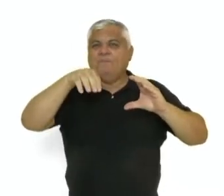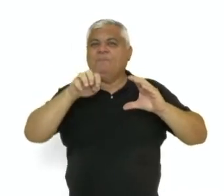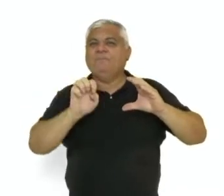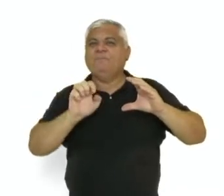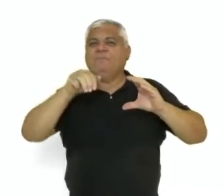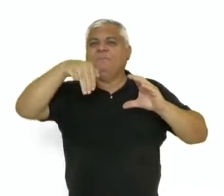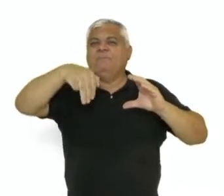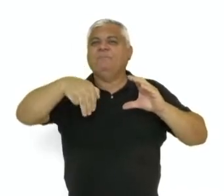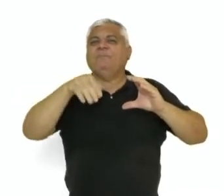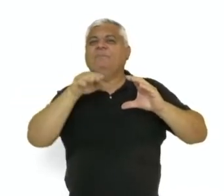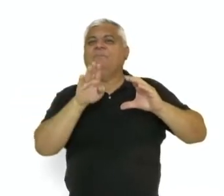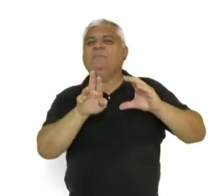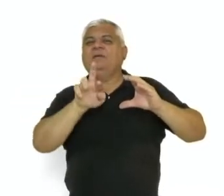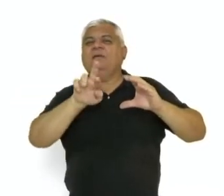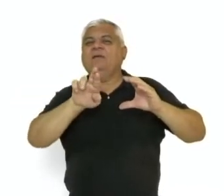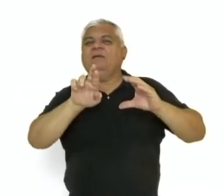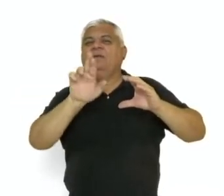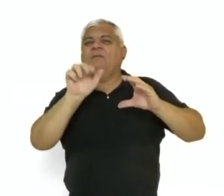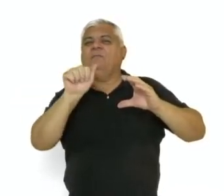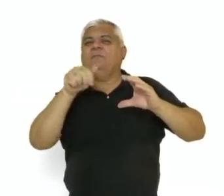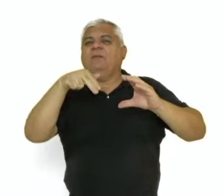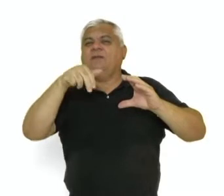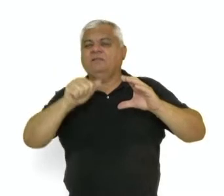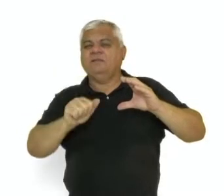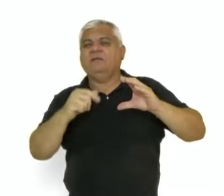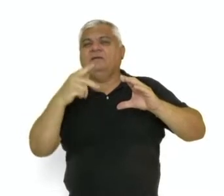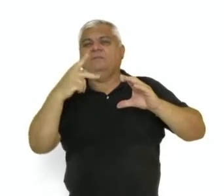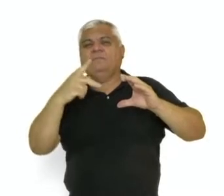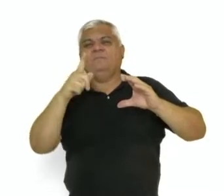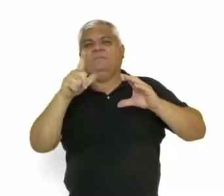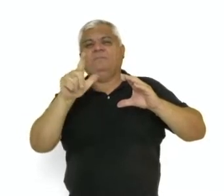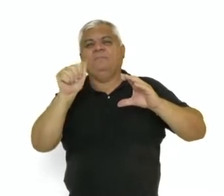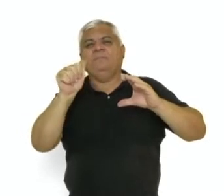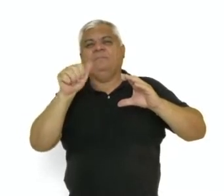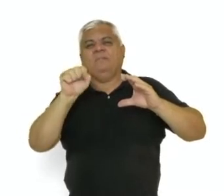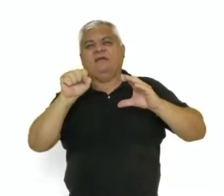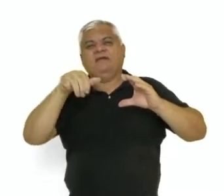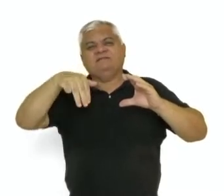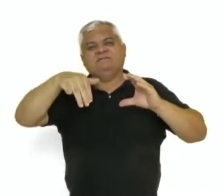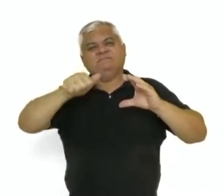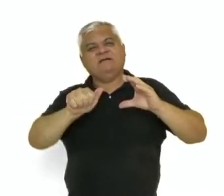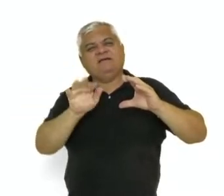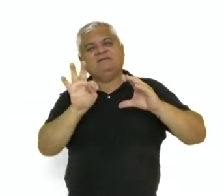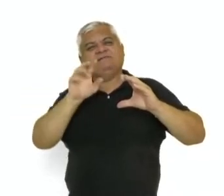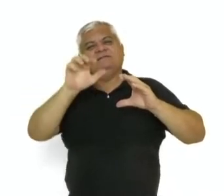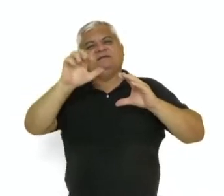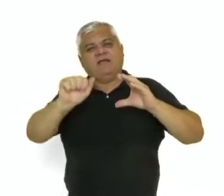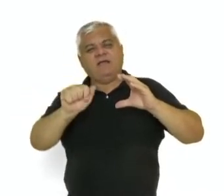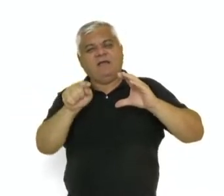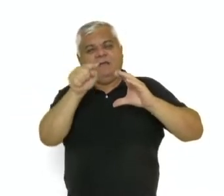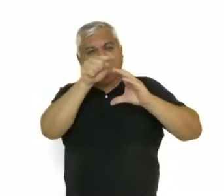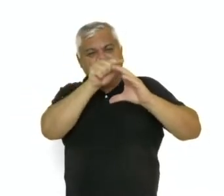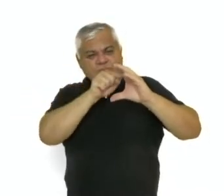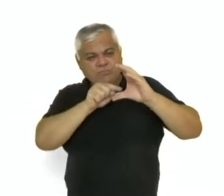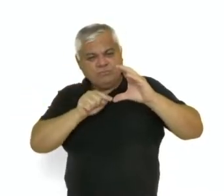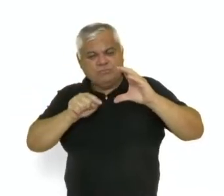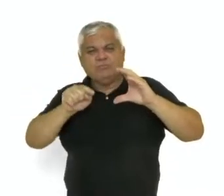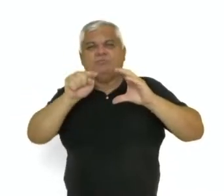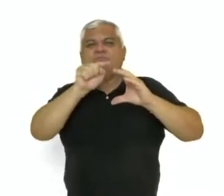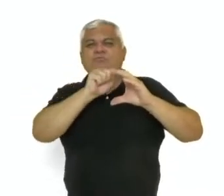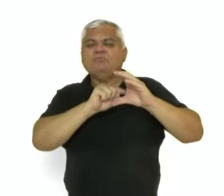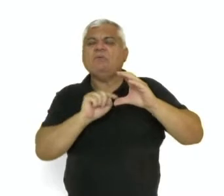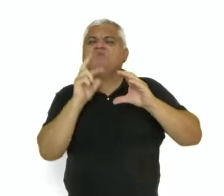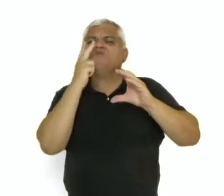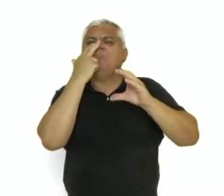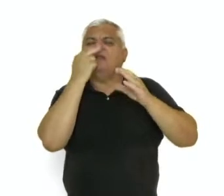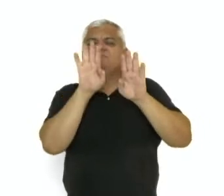é delimitar aqui a célula, protegendo. Mas ela serve também como uma portinha, eu digo mesmo que a célula é como uma